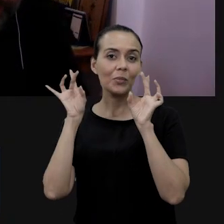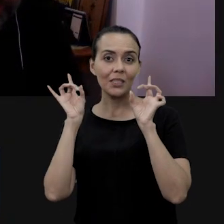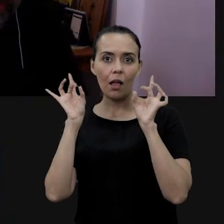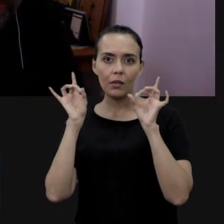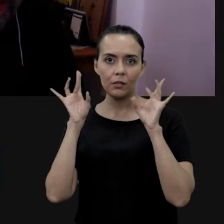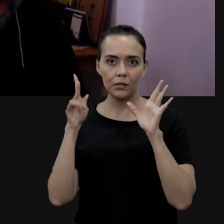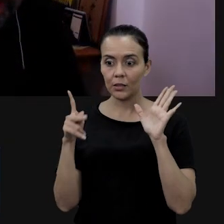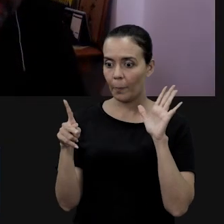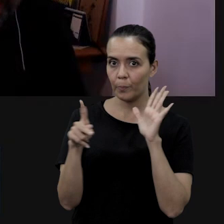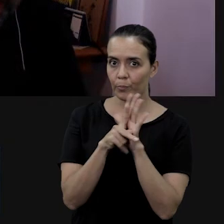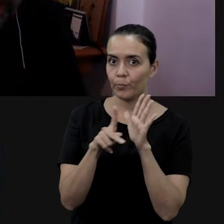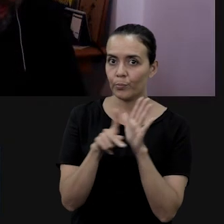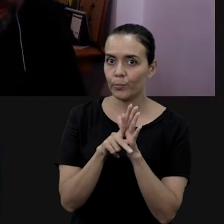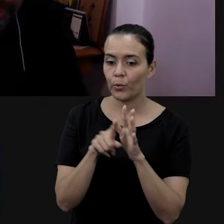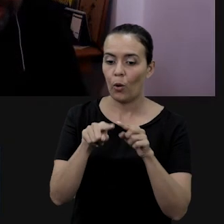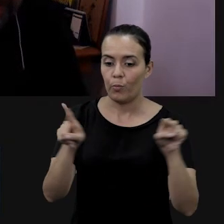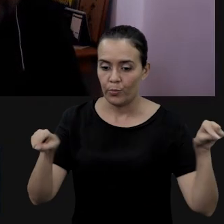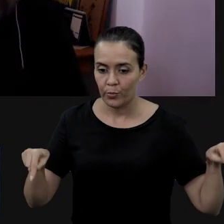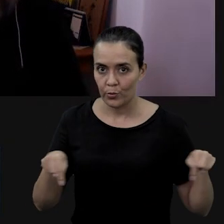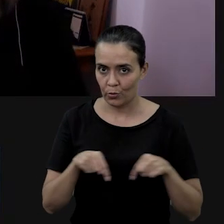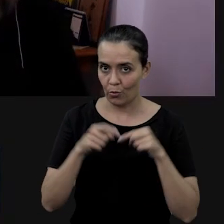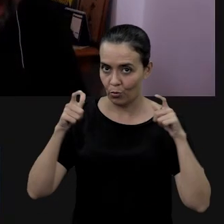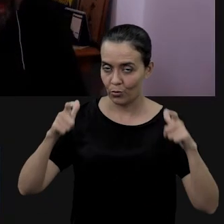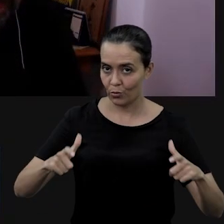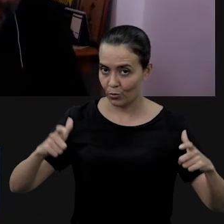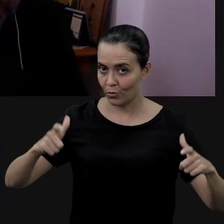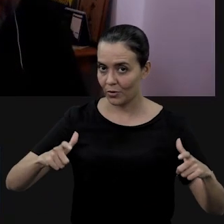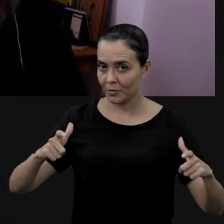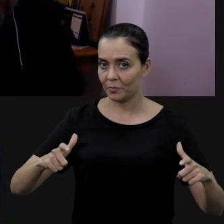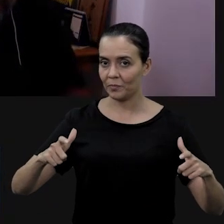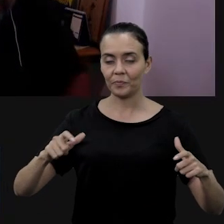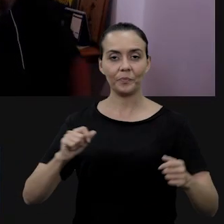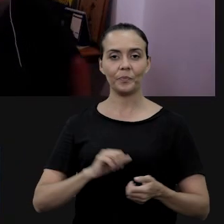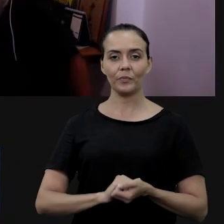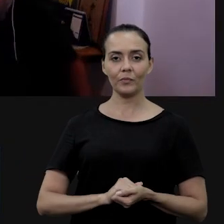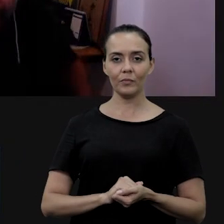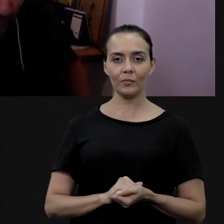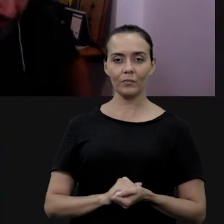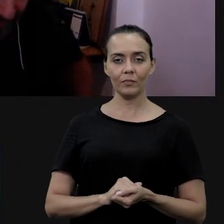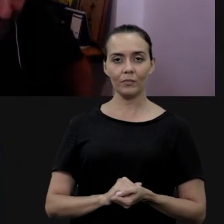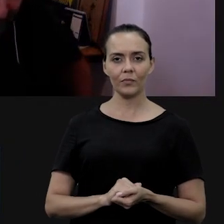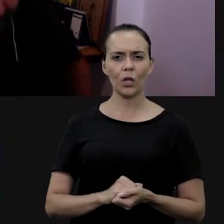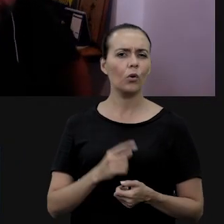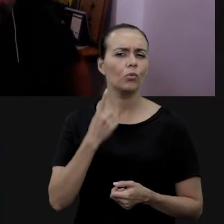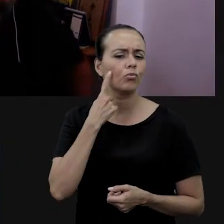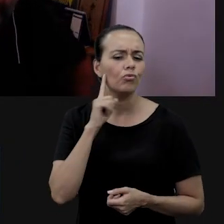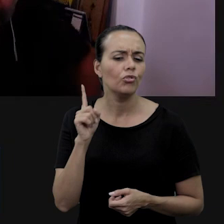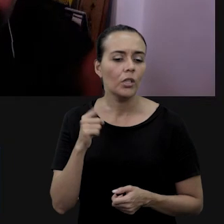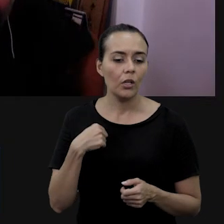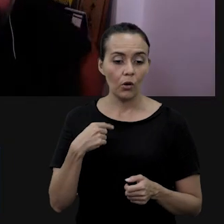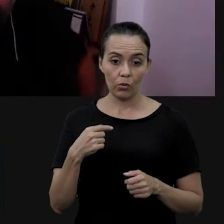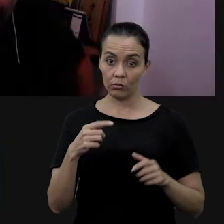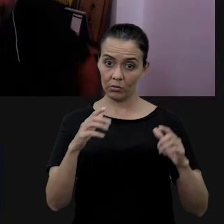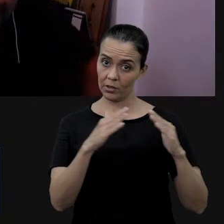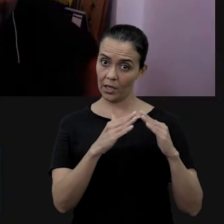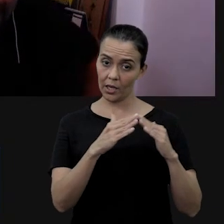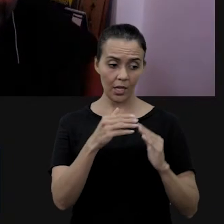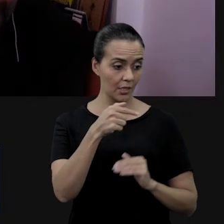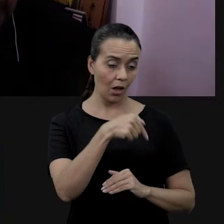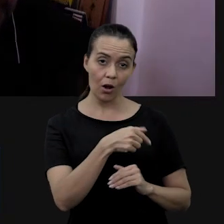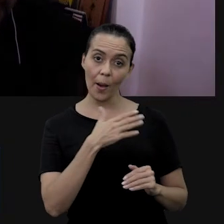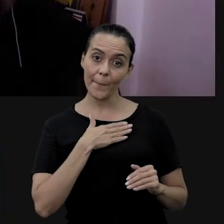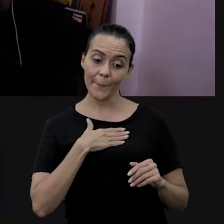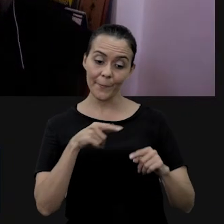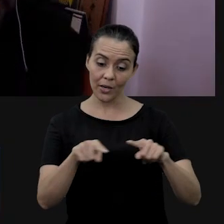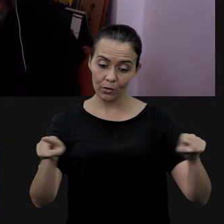com estúdios, é curioso, porque você vai num estúdio de Foley. Um dia eu passei na casa de um colega, ele, olha meu estúdio de